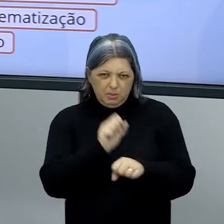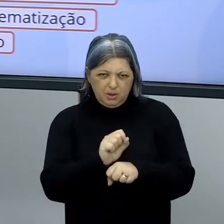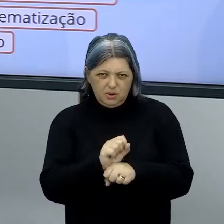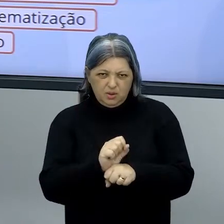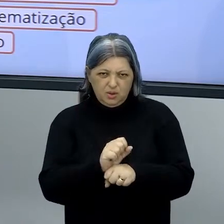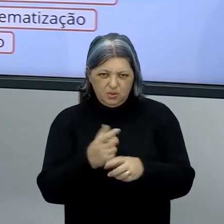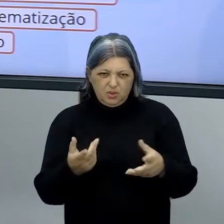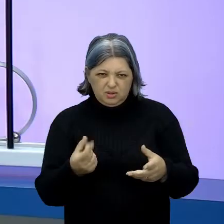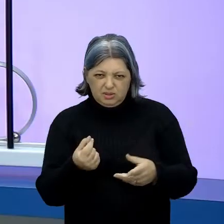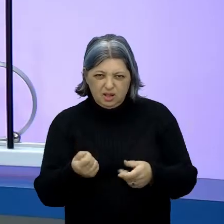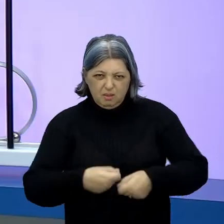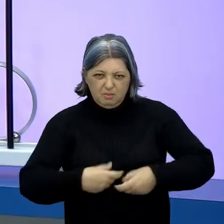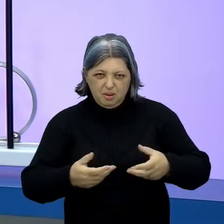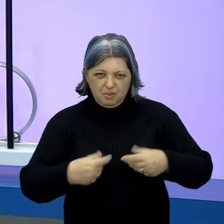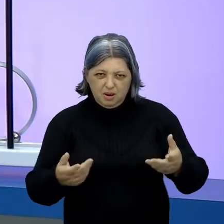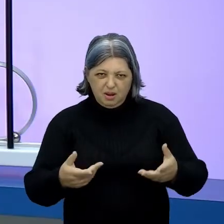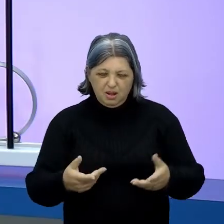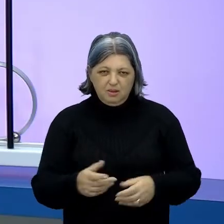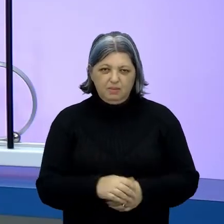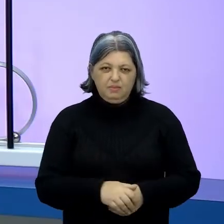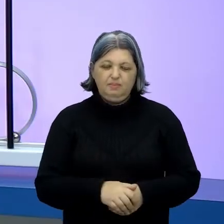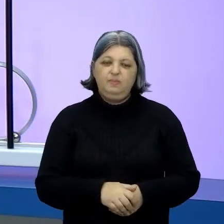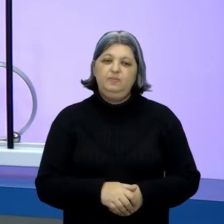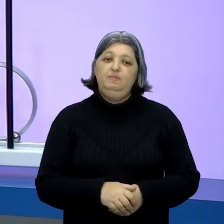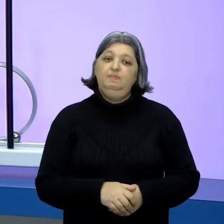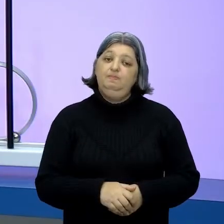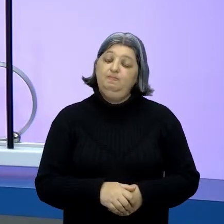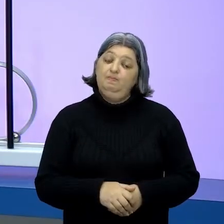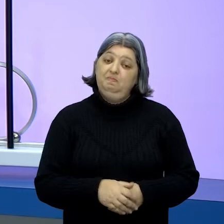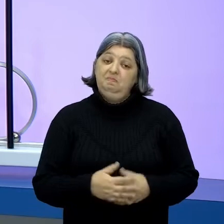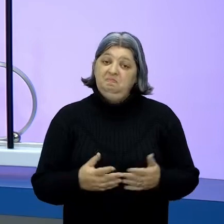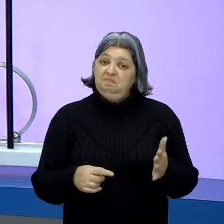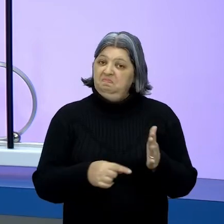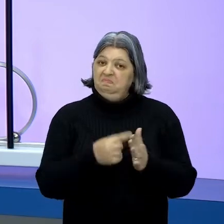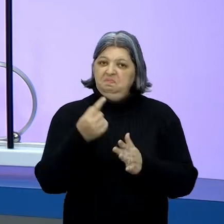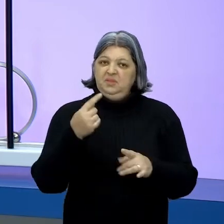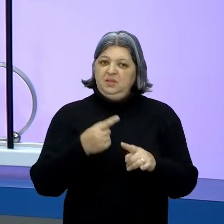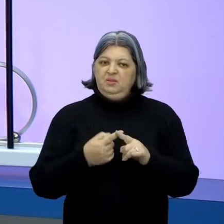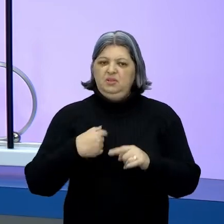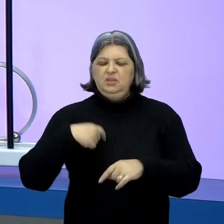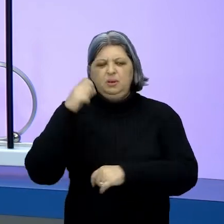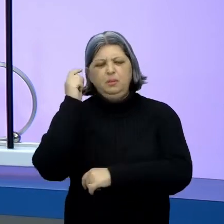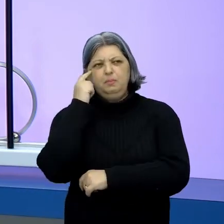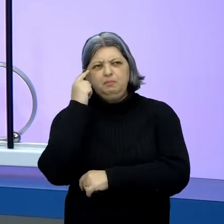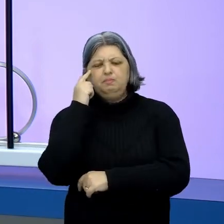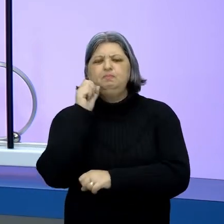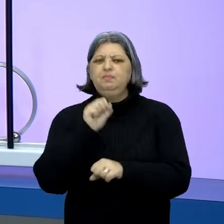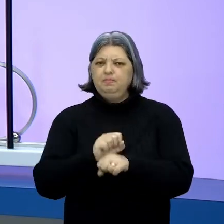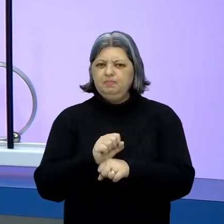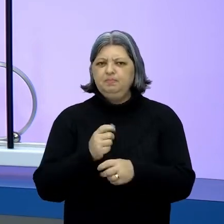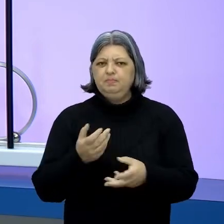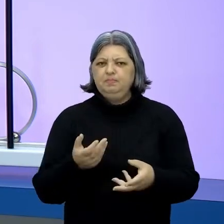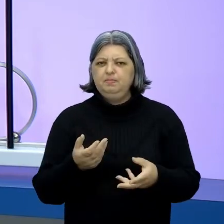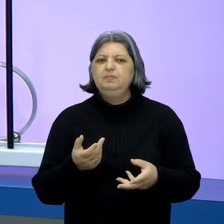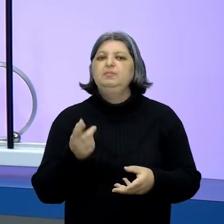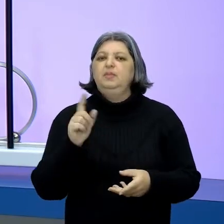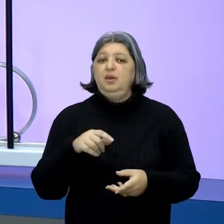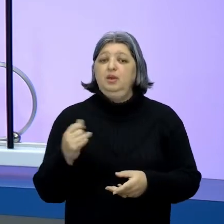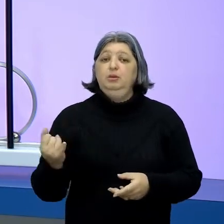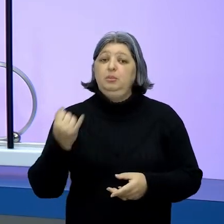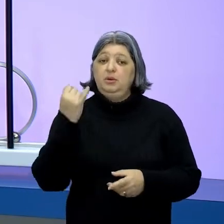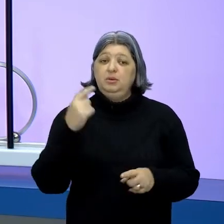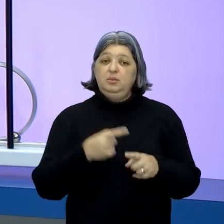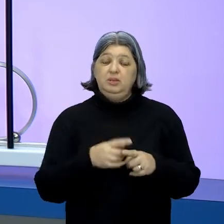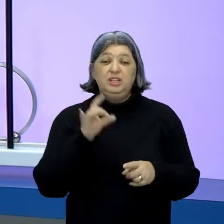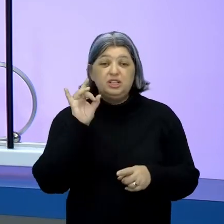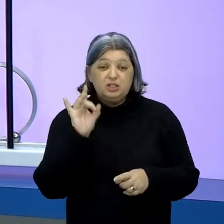você custa? Olha, Proilana, pela primeira vez eu tô parando para pensar nisso agora com essa sua pergunta, que é primordial, né? Porque